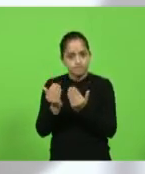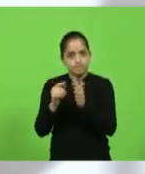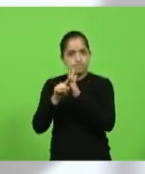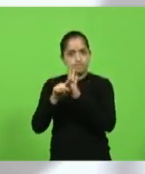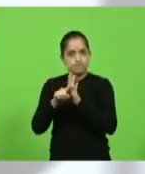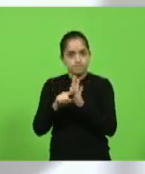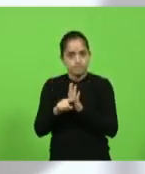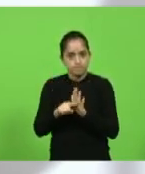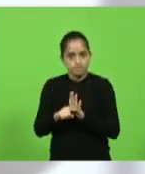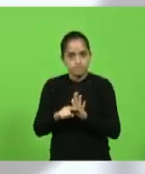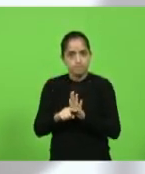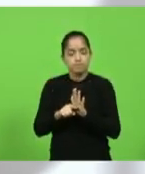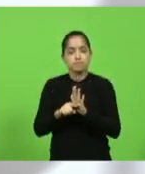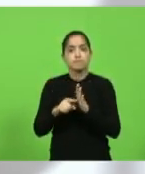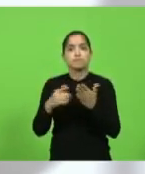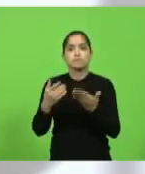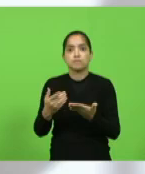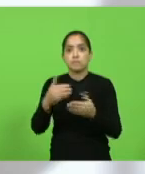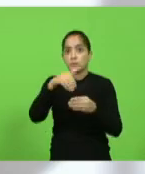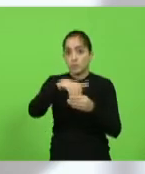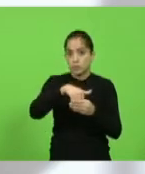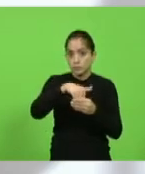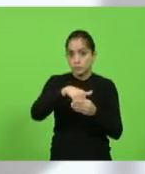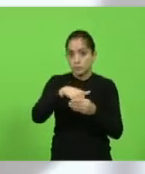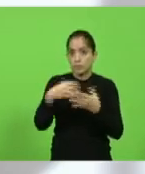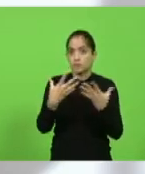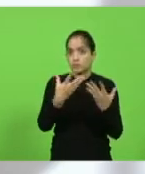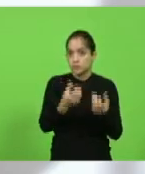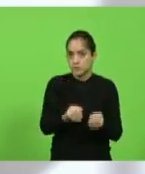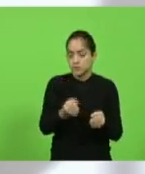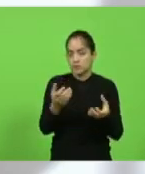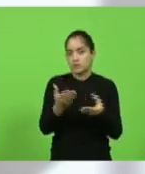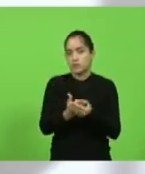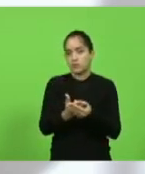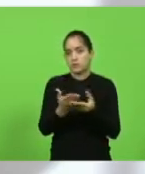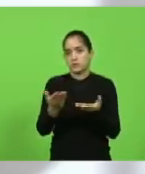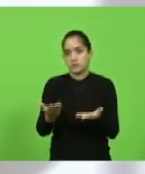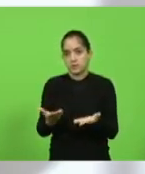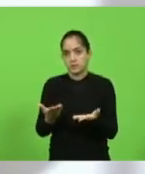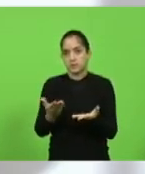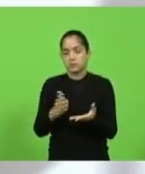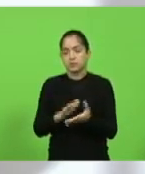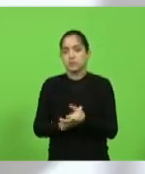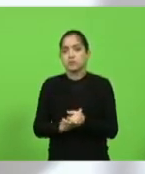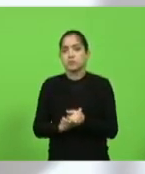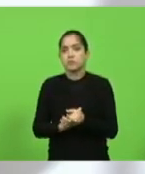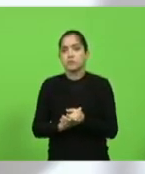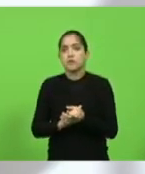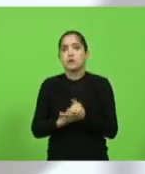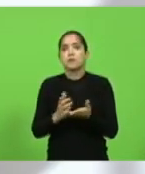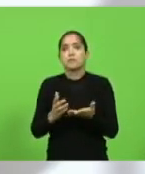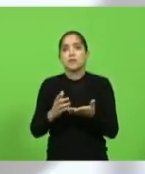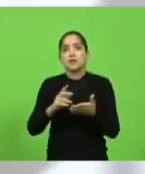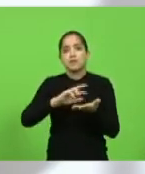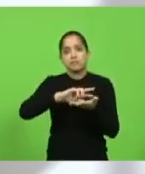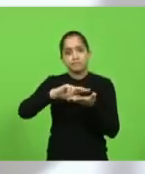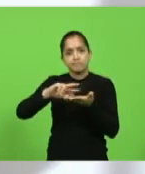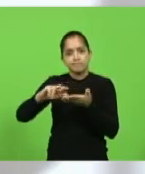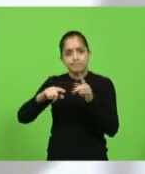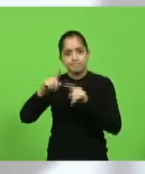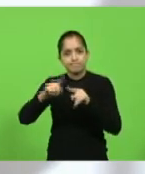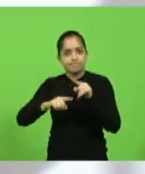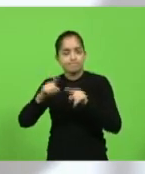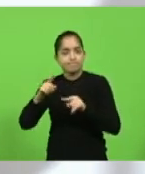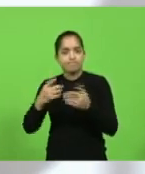elementos que expus em meu voto quanto ao recebimento do presente processo. Pensou-se lá elementos distintos, sem qualquer menção